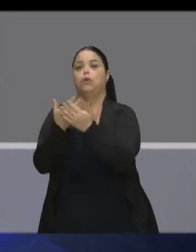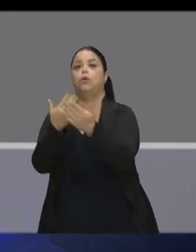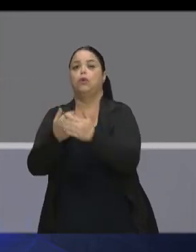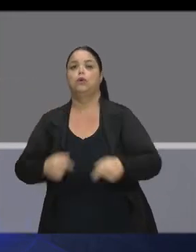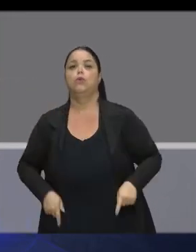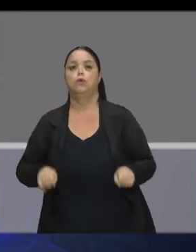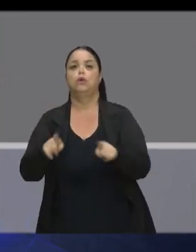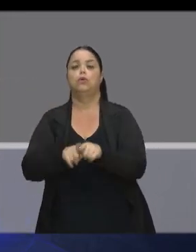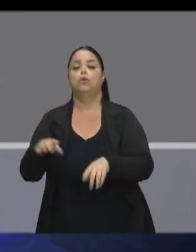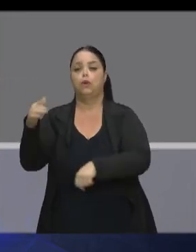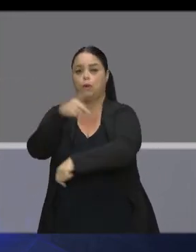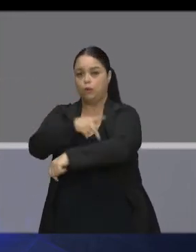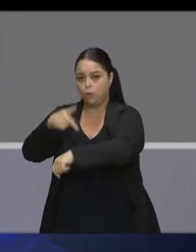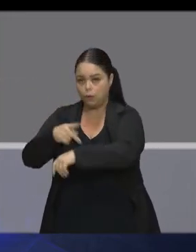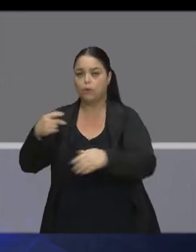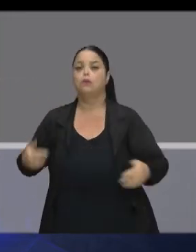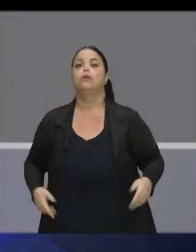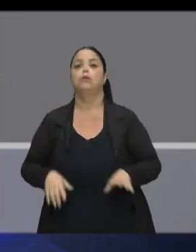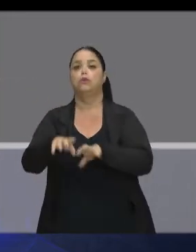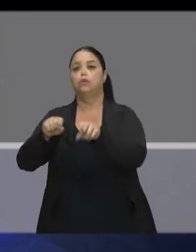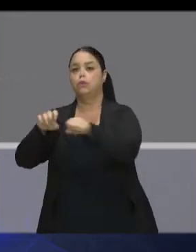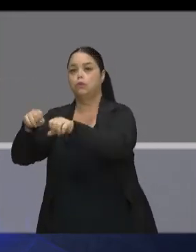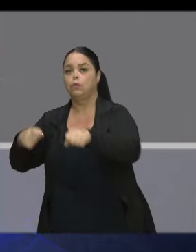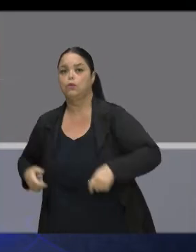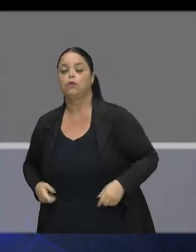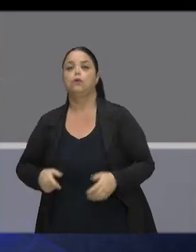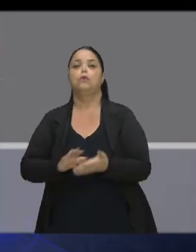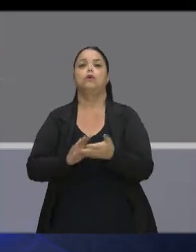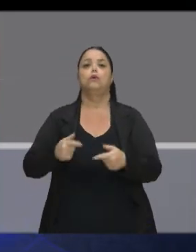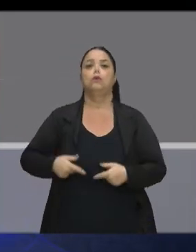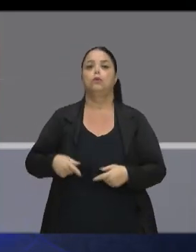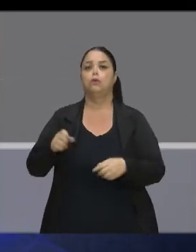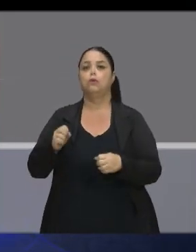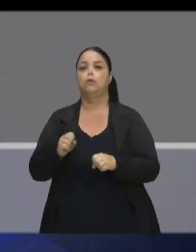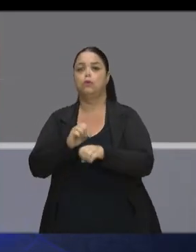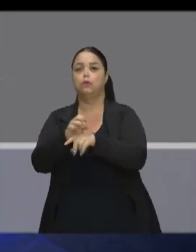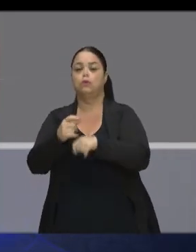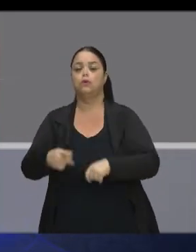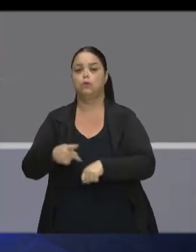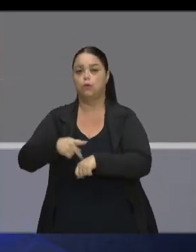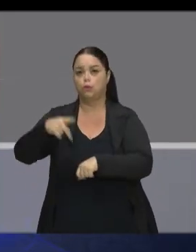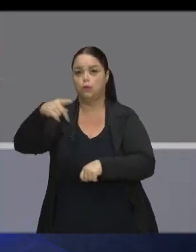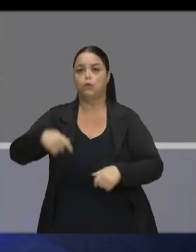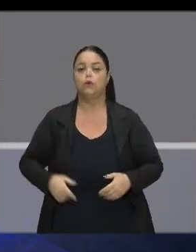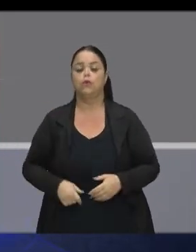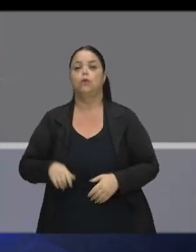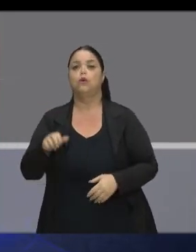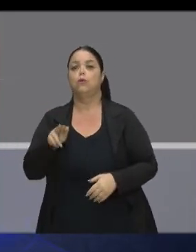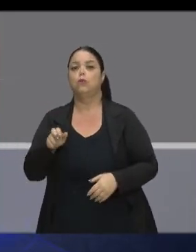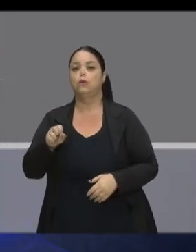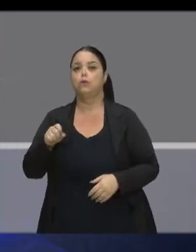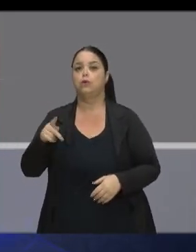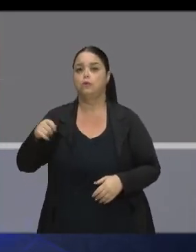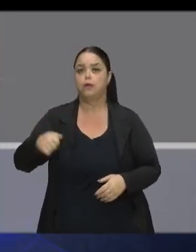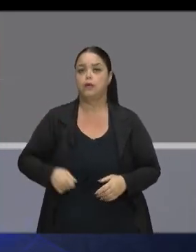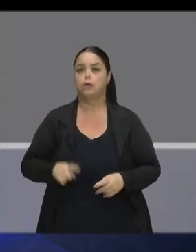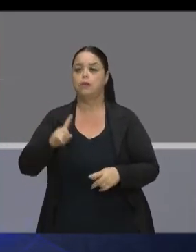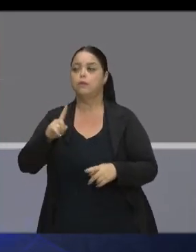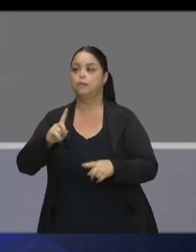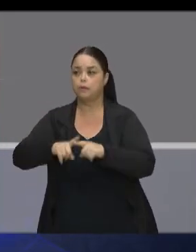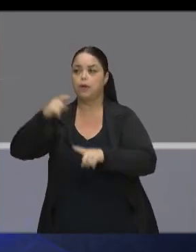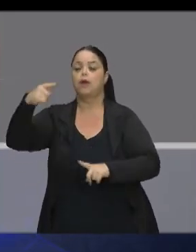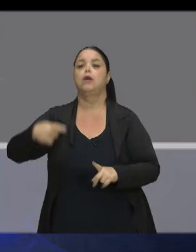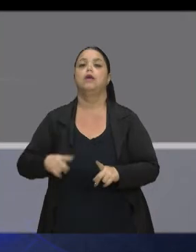também em Pedagogia. E, depois de alguns anos, fez especialização na USP. Após mais de 15